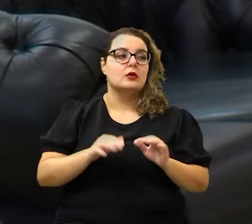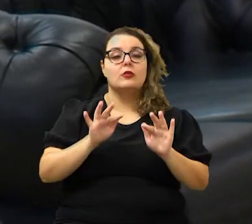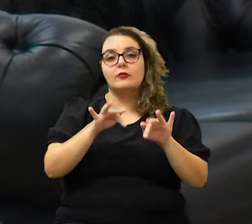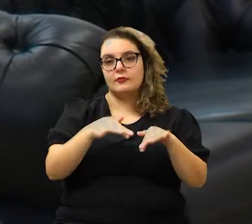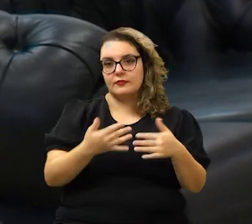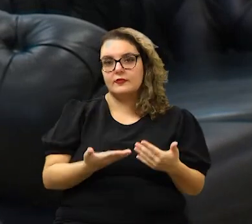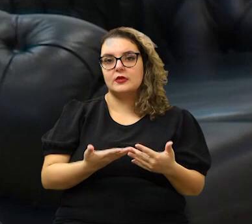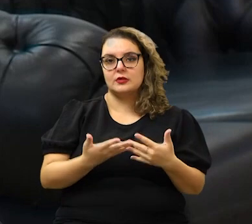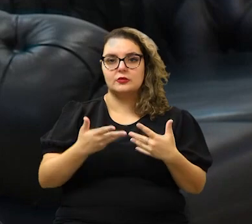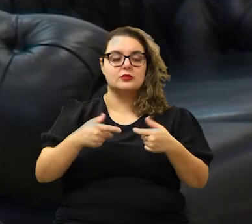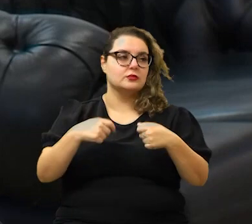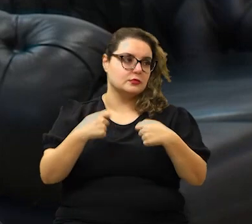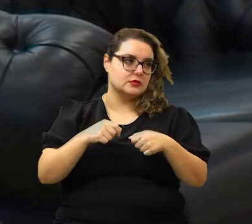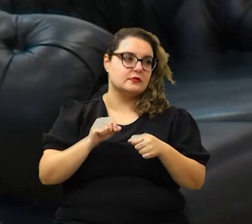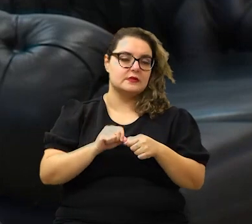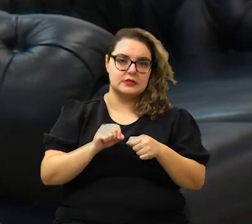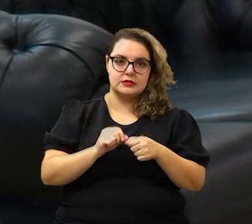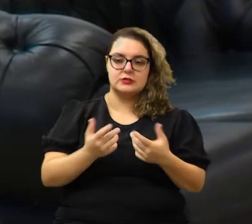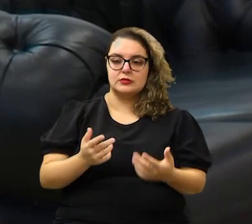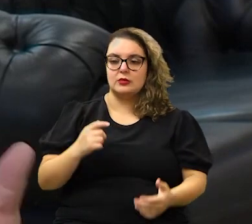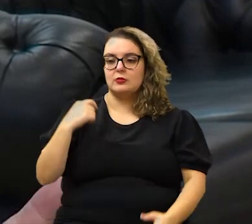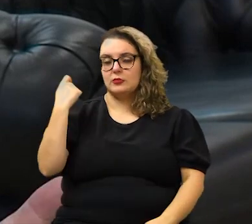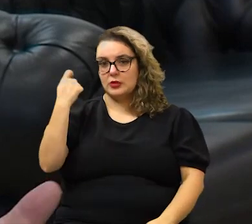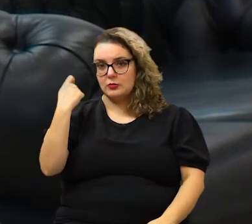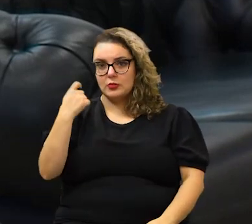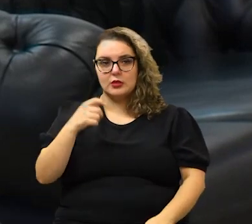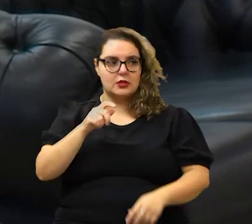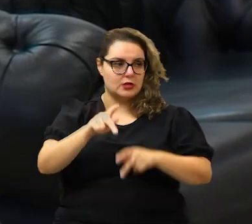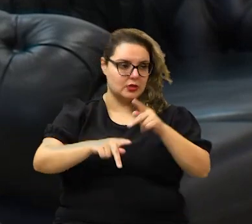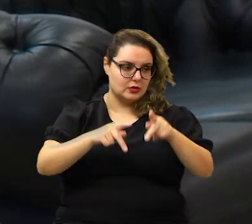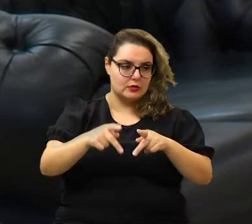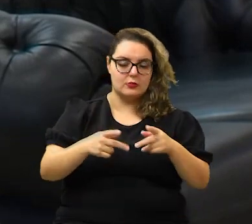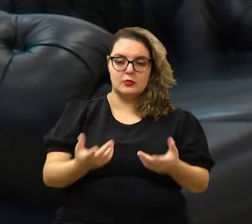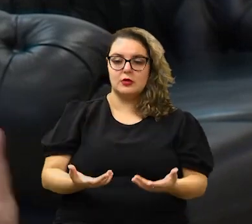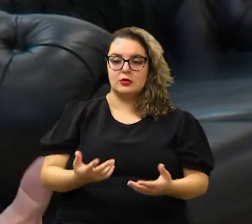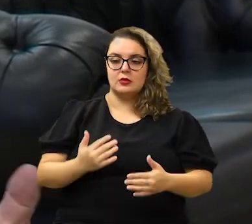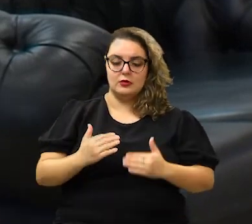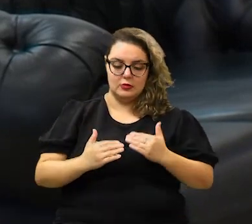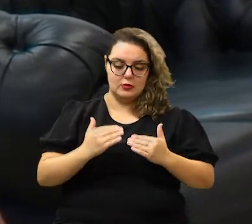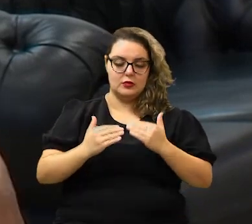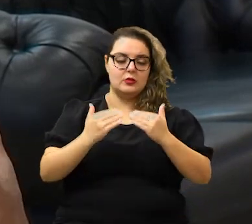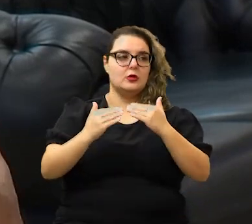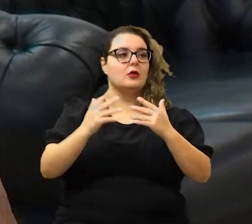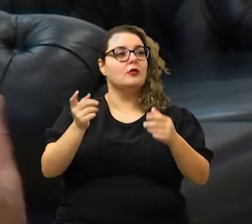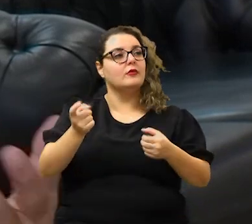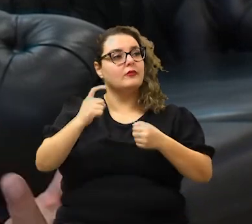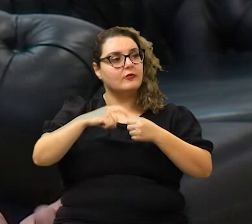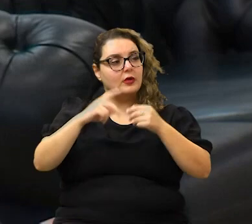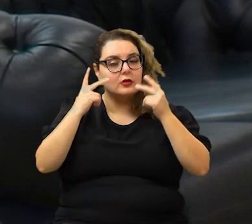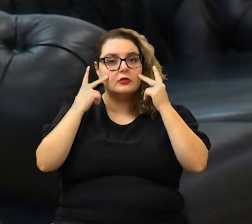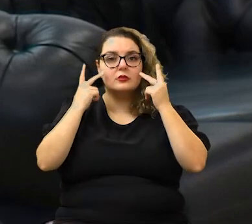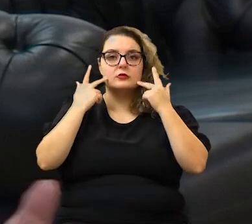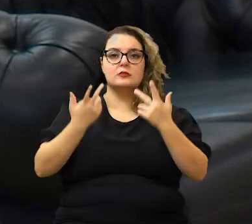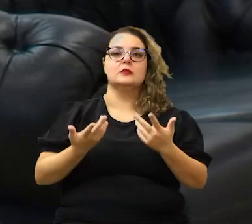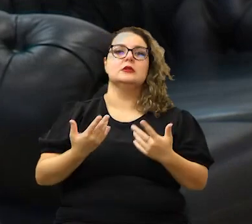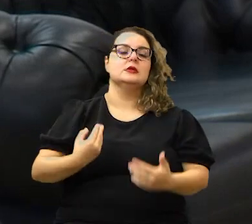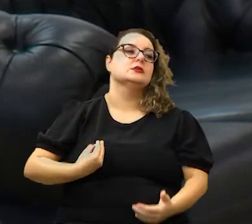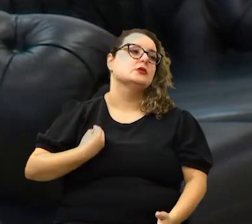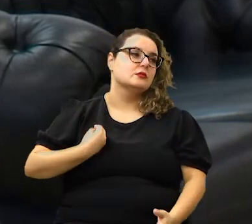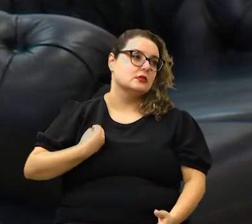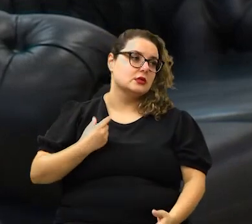assim, a finalização daquilo que precisa fazer para que o Rio Grande do Sul e a população retome a normalidade da